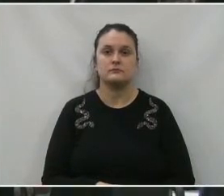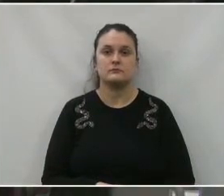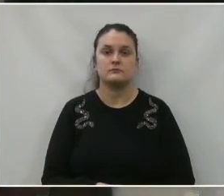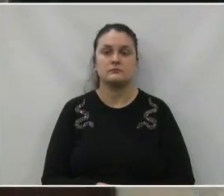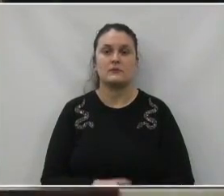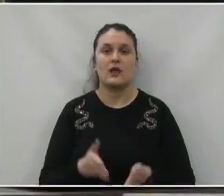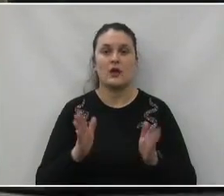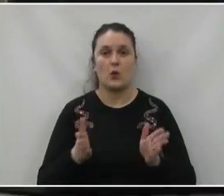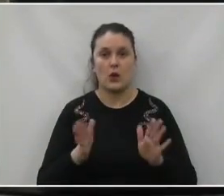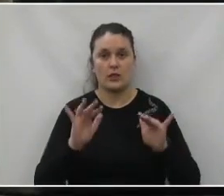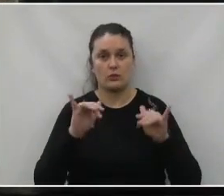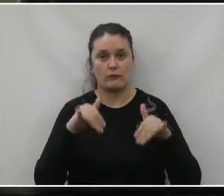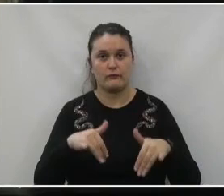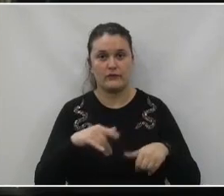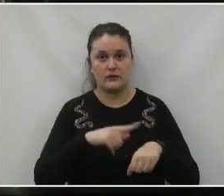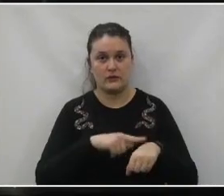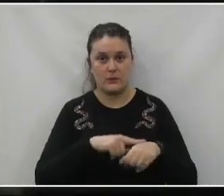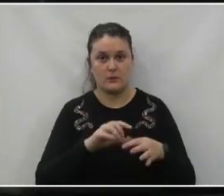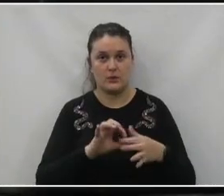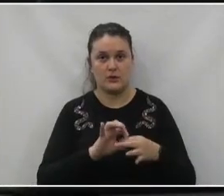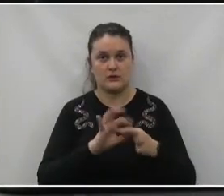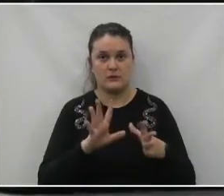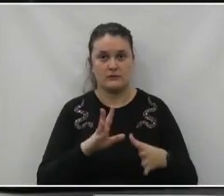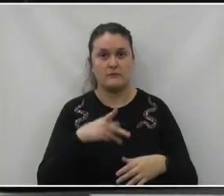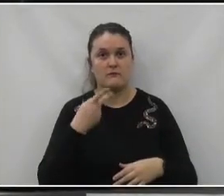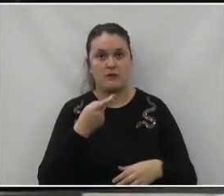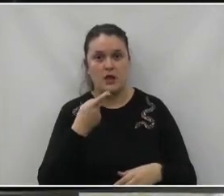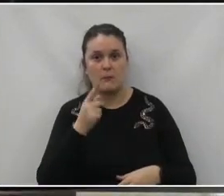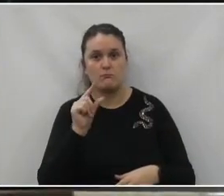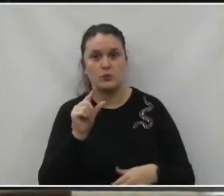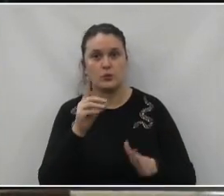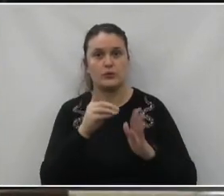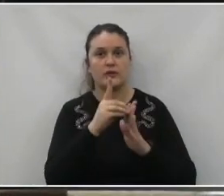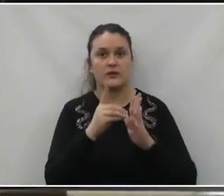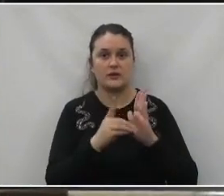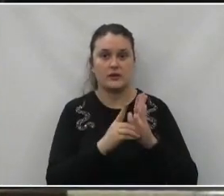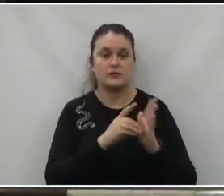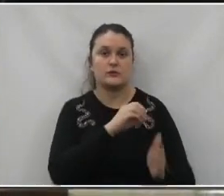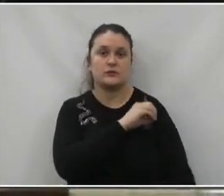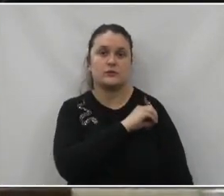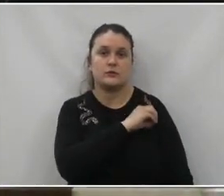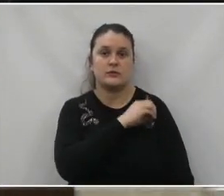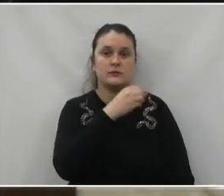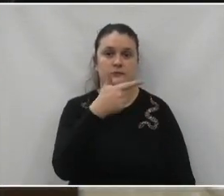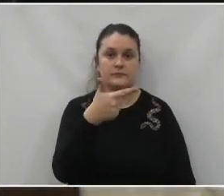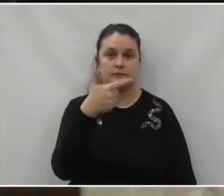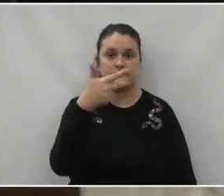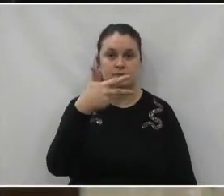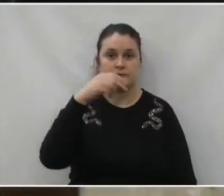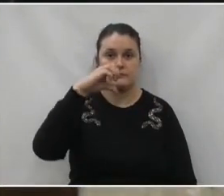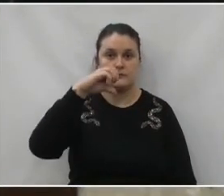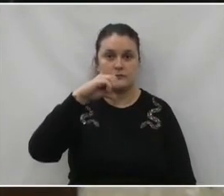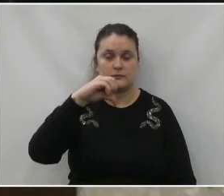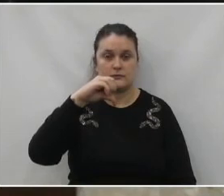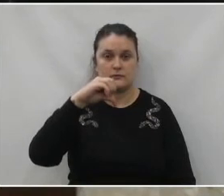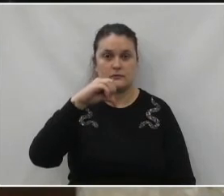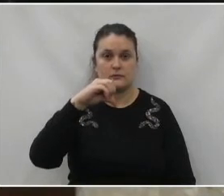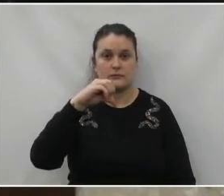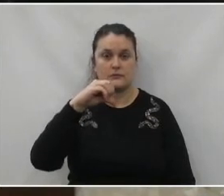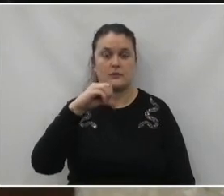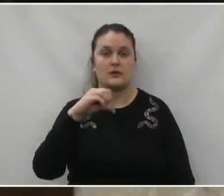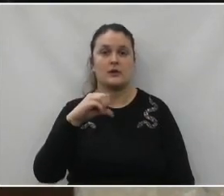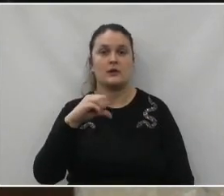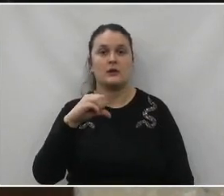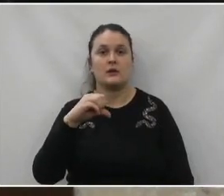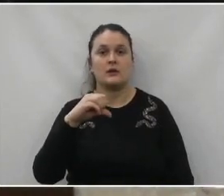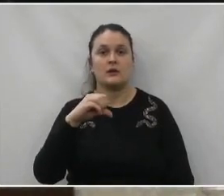Agora, no fim da palavra livre, falar um pouquinho do decreto número 239, que foi expedido